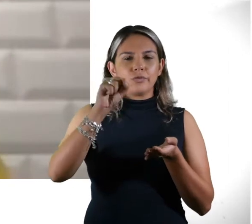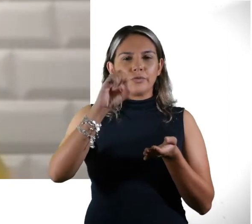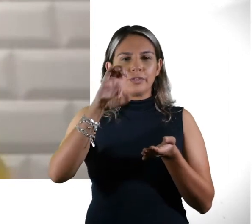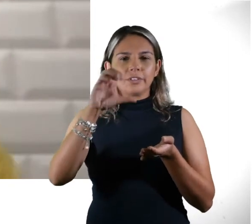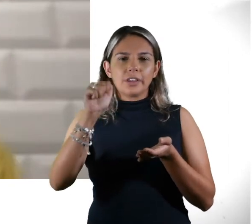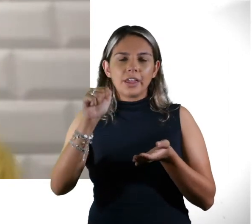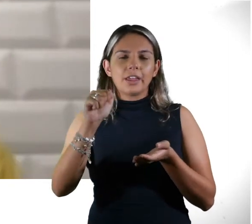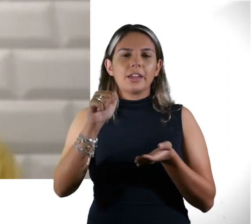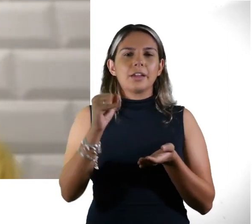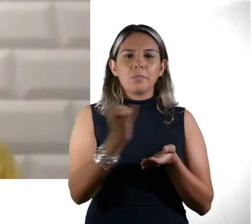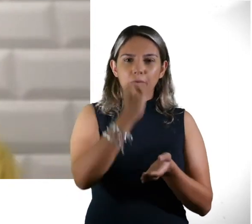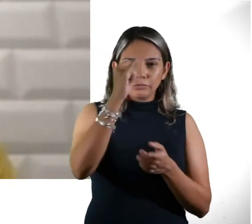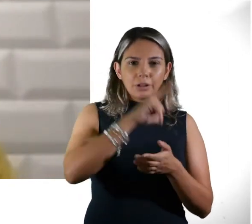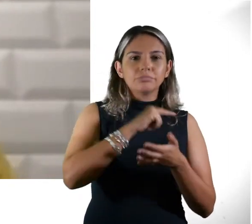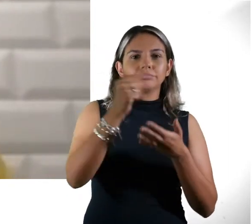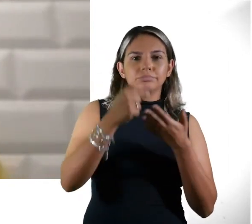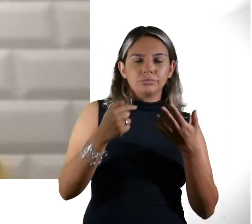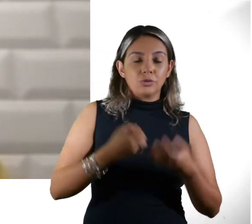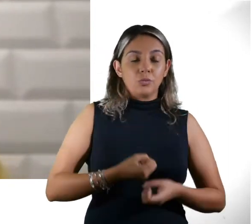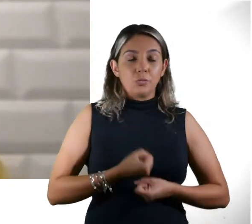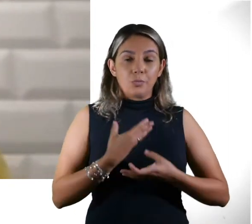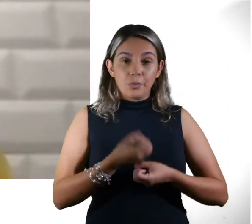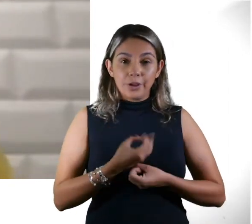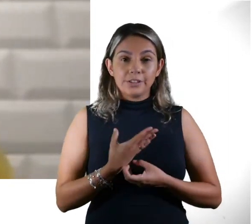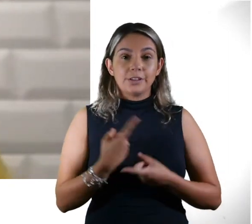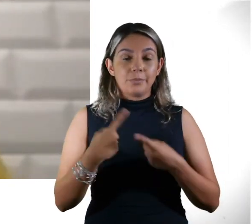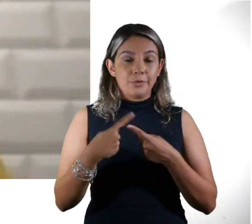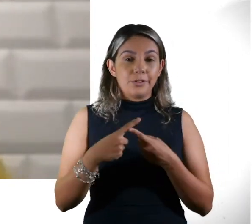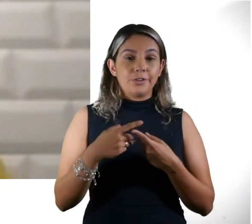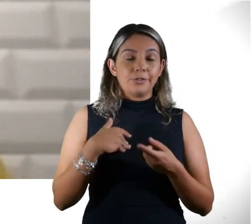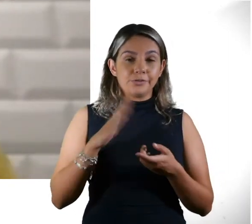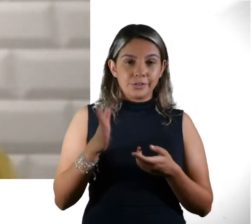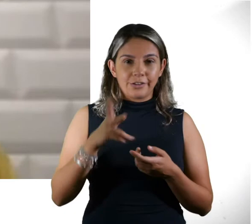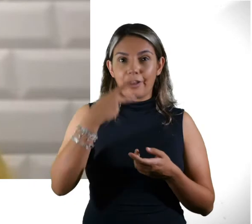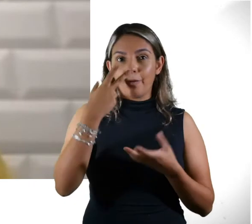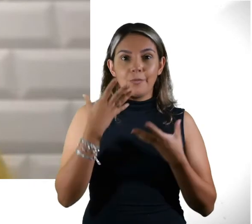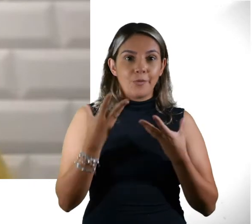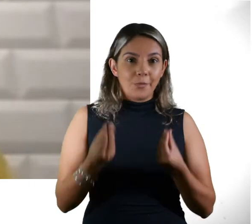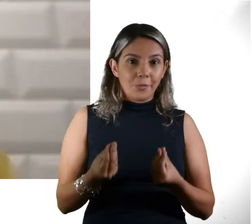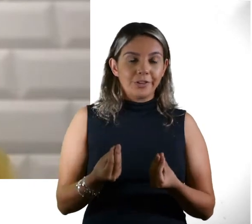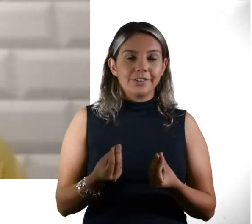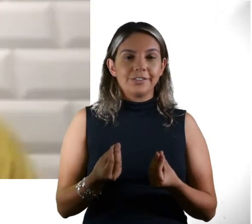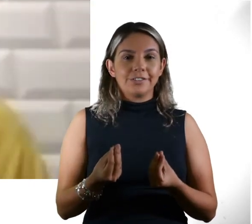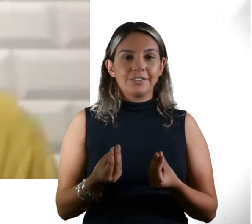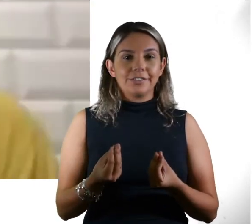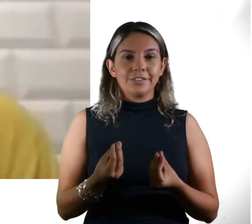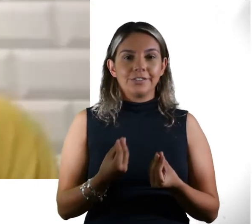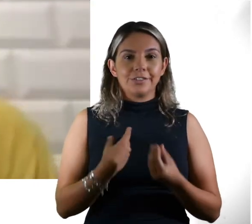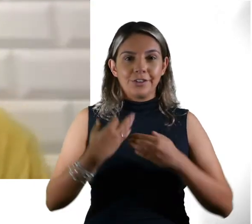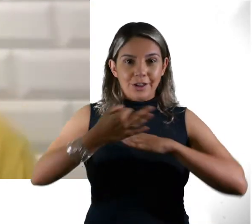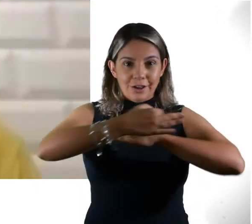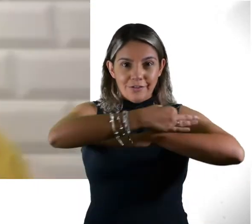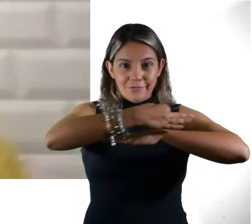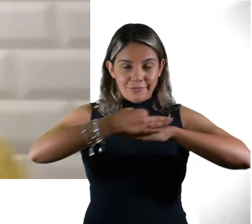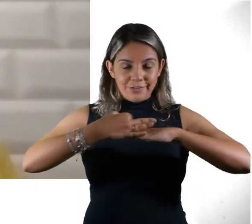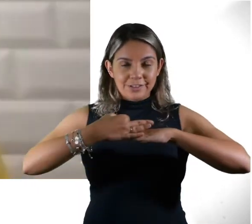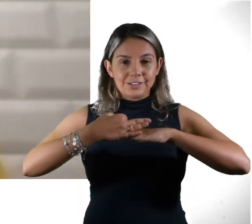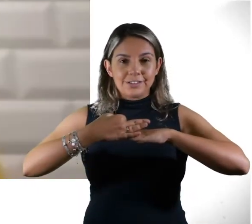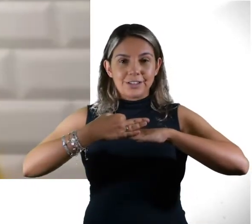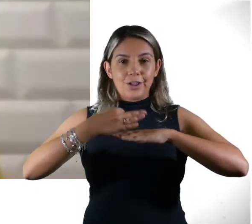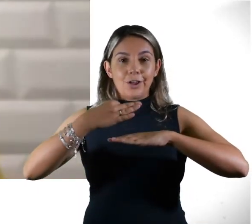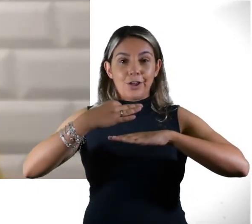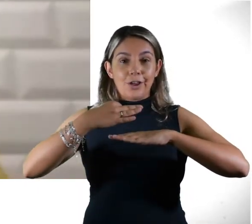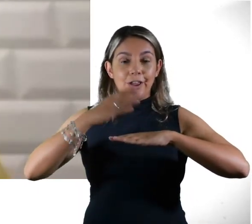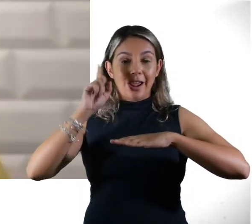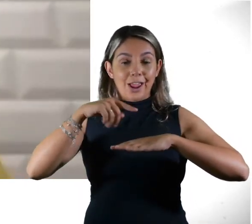escritores brasileiros importantes. Poesia, porque eu sou, já disse isto várias vezes, eu sou um ficcionista movido a